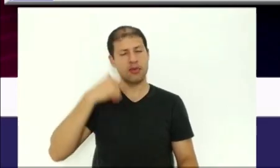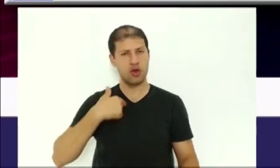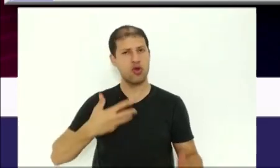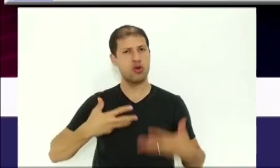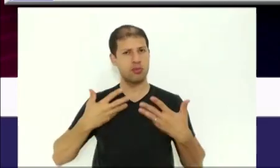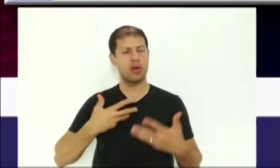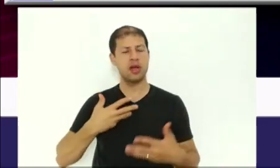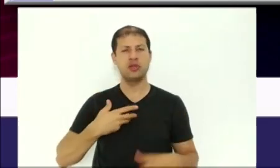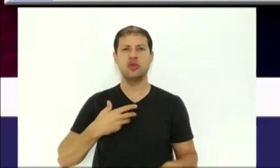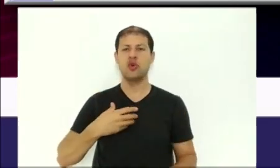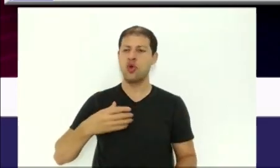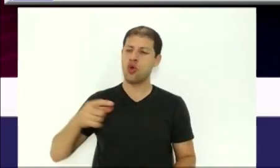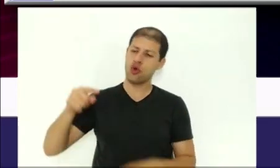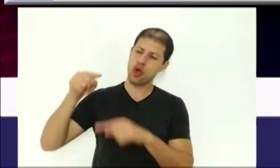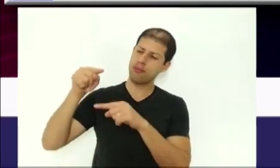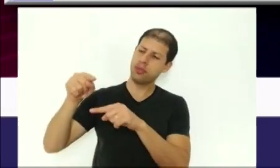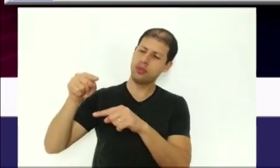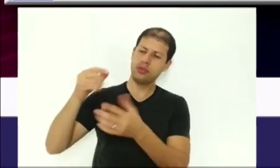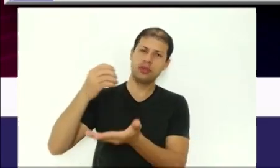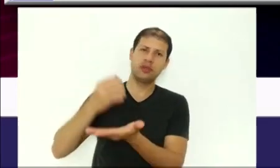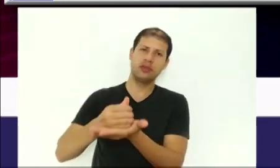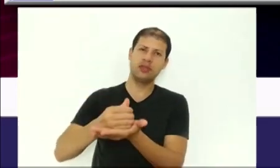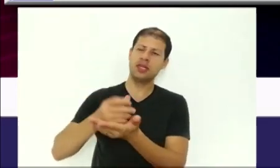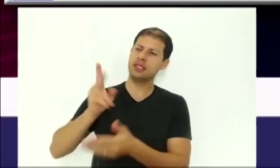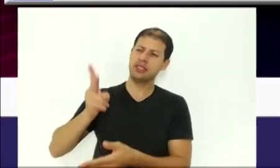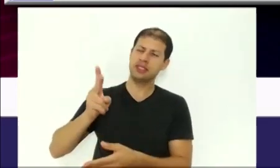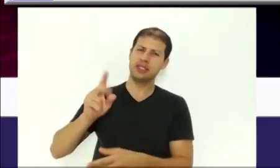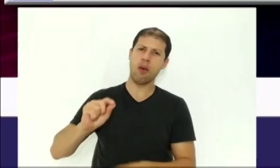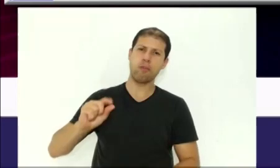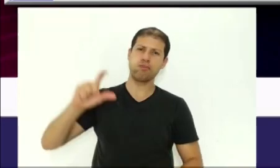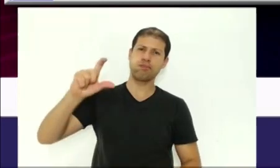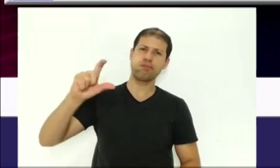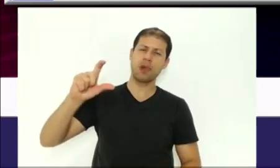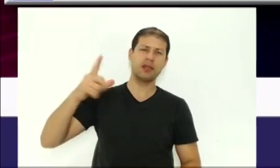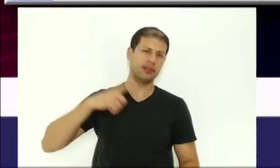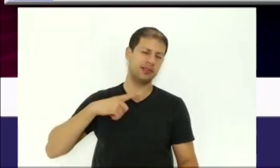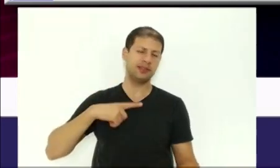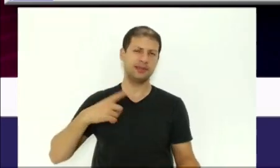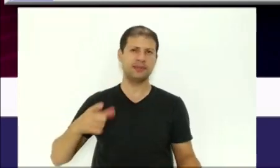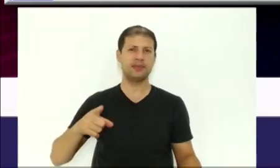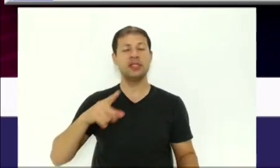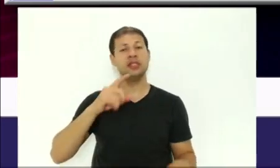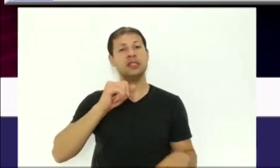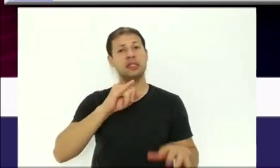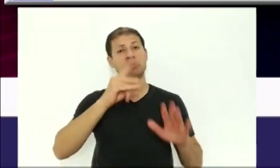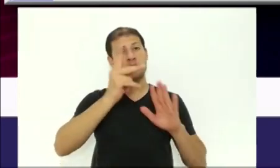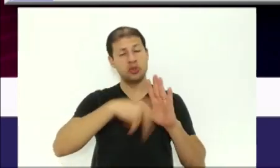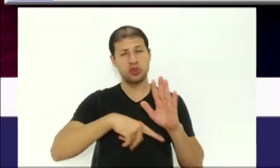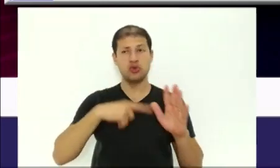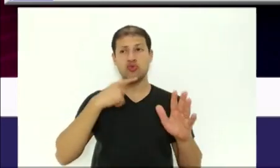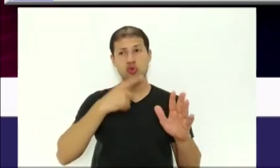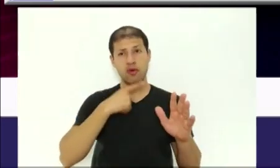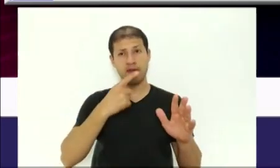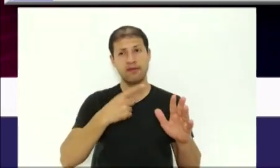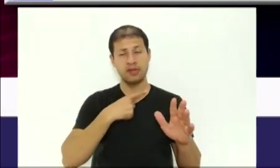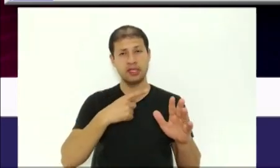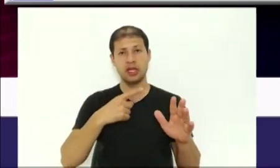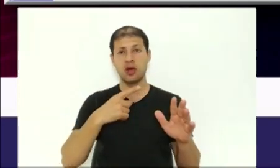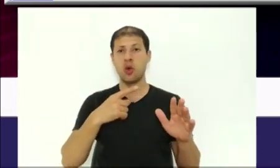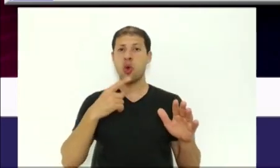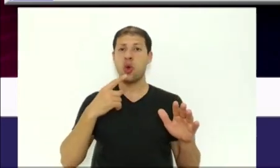sempre vai estar meio cheio. E se algum projeto a gente tiver alguma dúvida ou for contrário, com certeza iremos